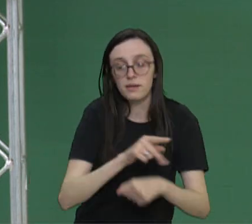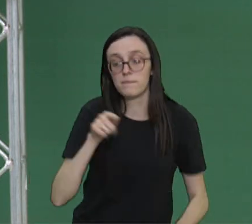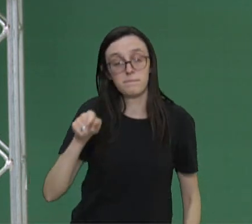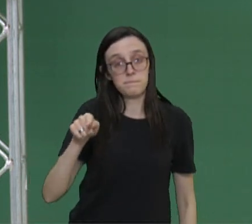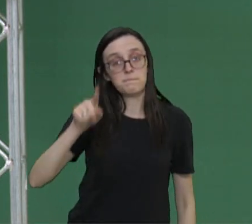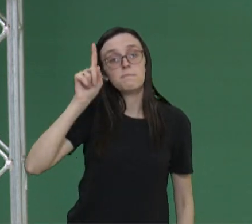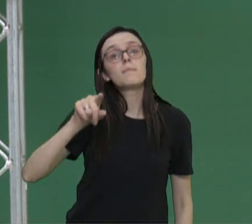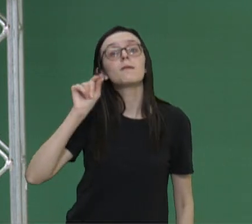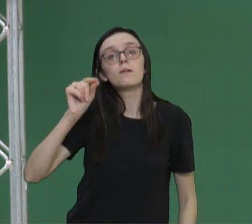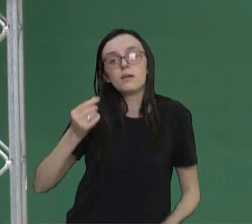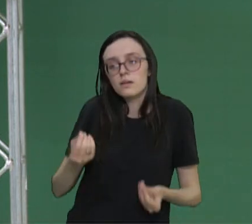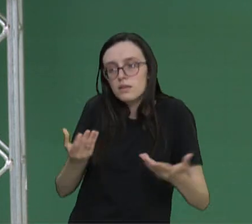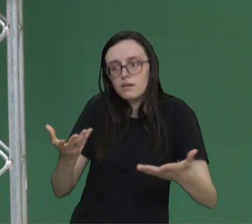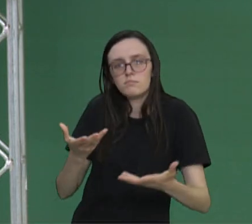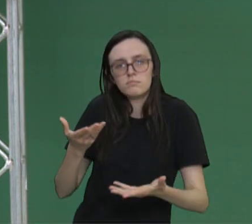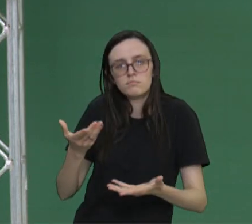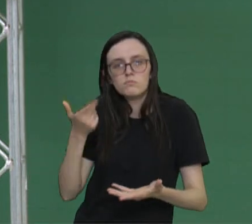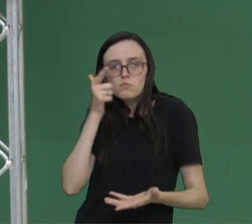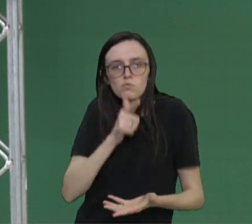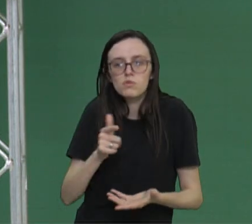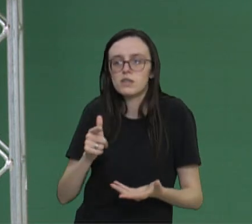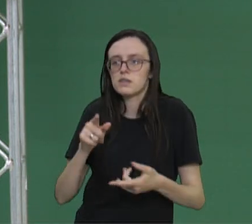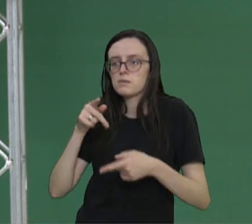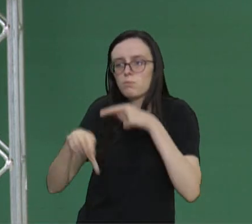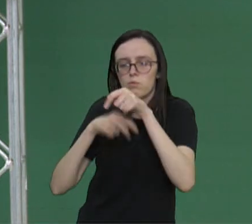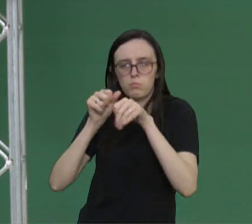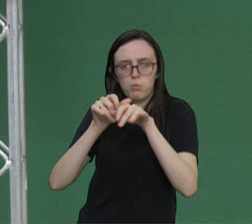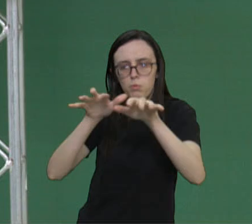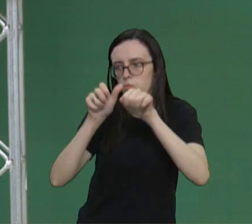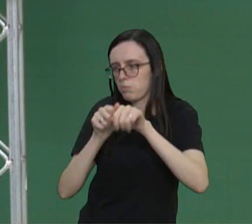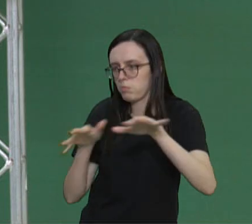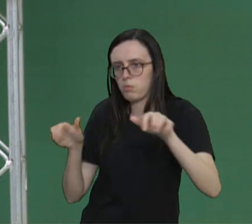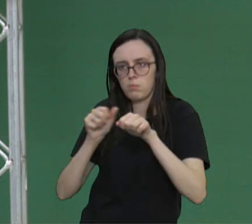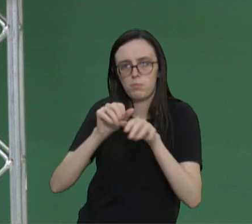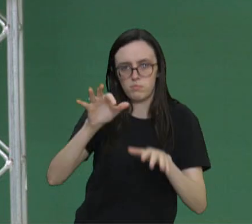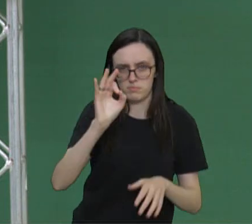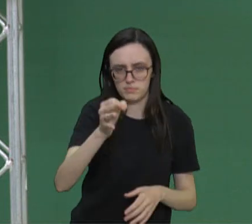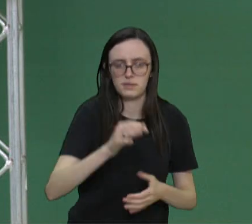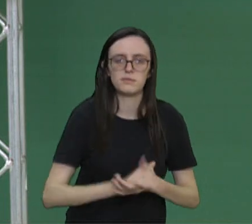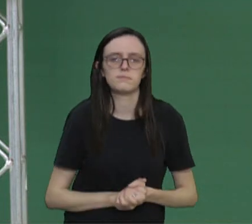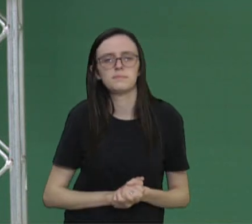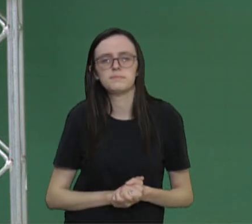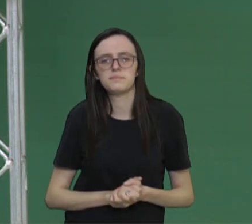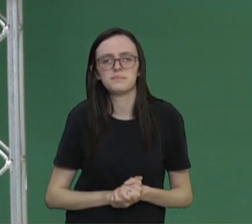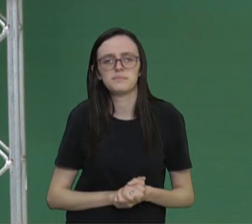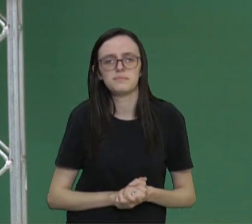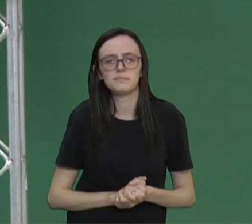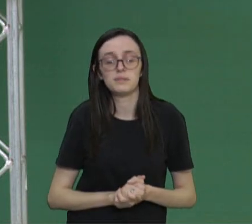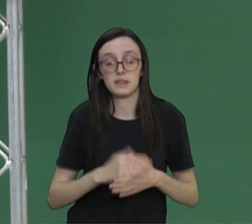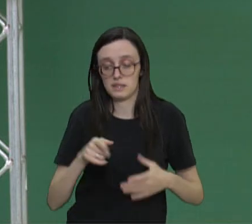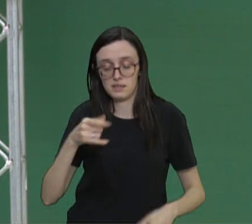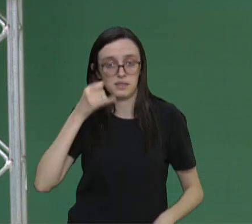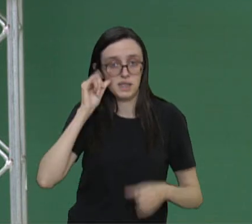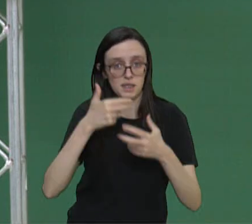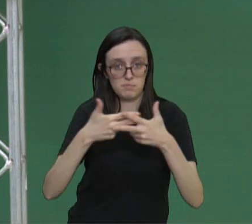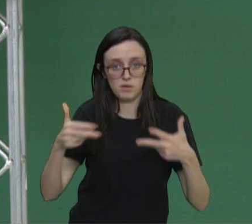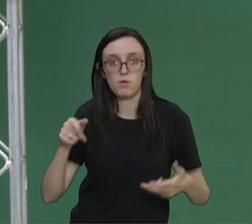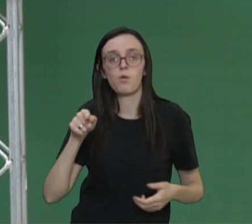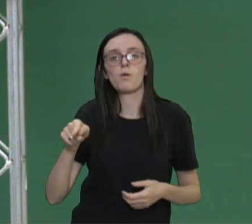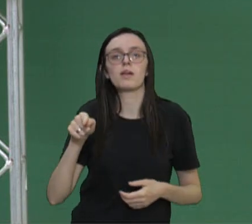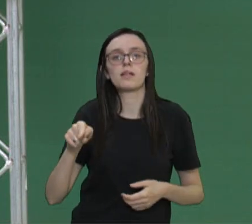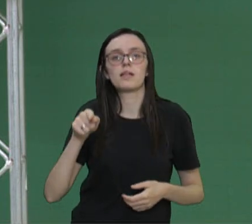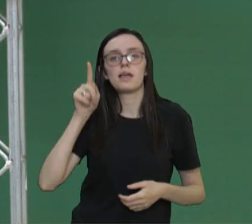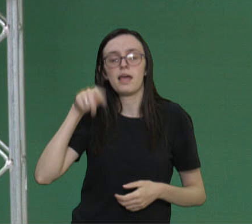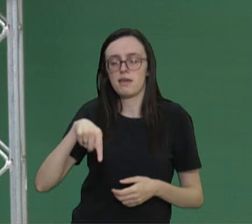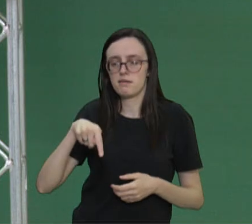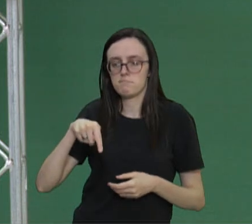pecuária era para abastecimento, então, desses povoamentos que existiam, certo? Então lembra que a pecuária, ela